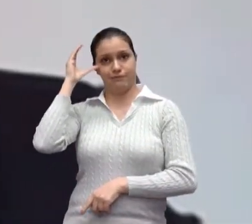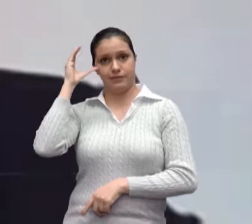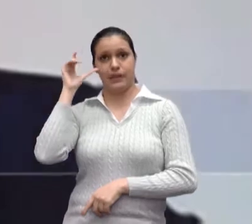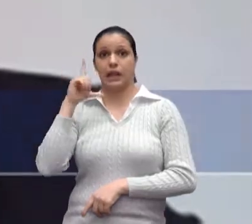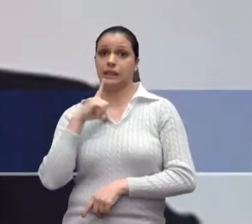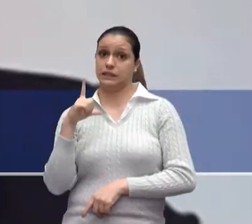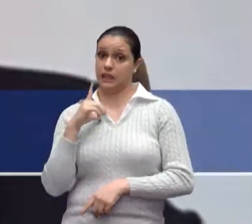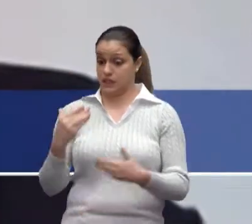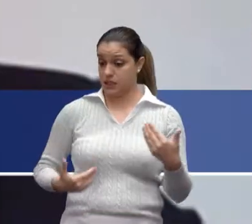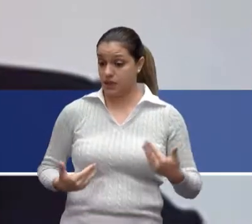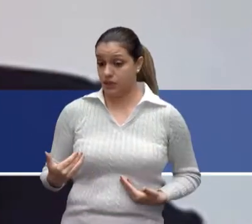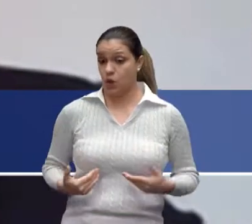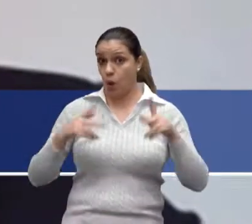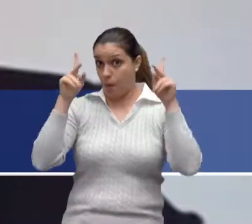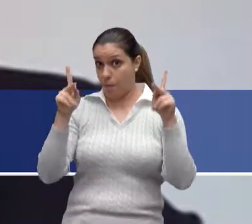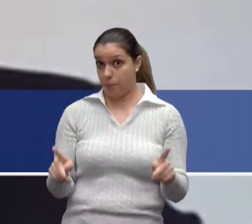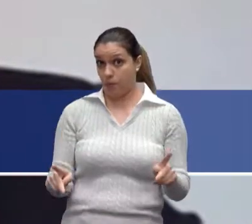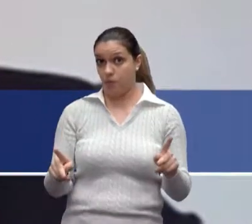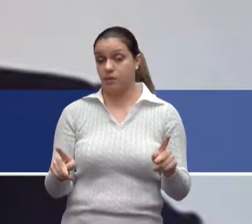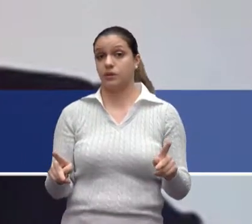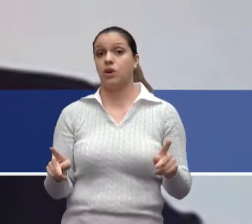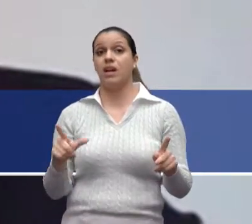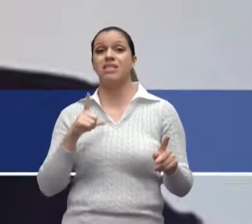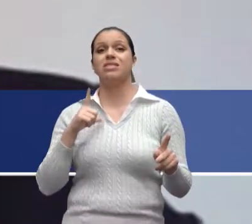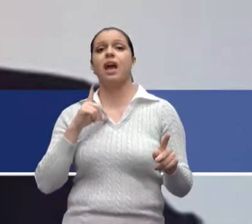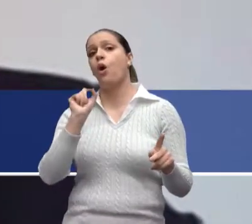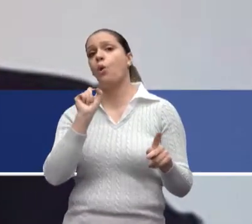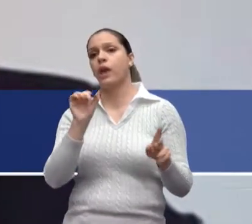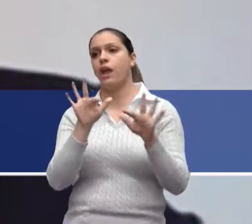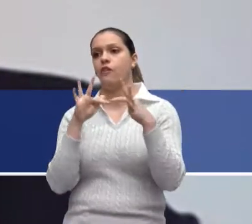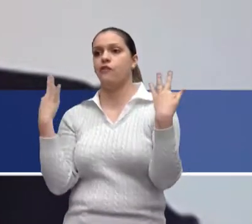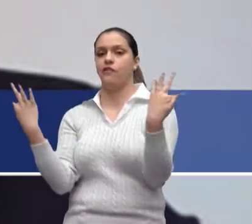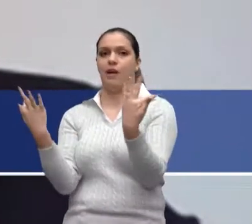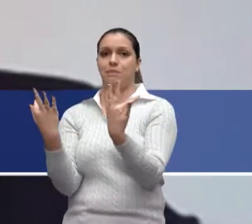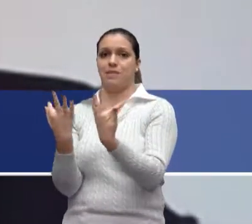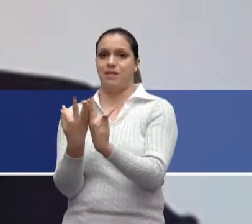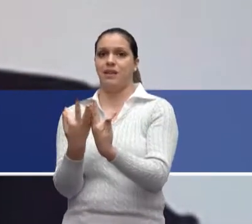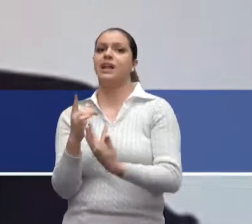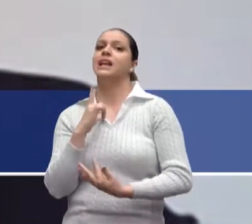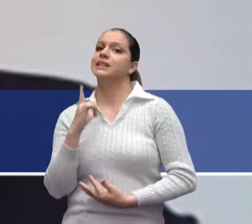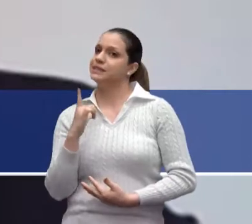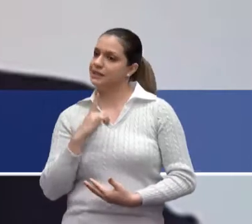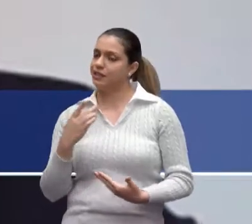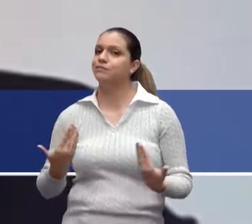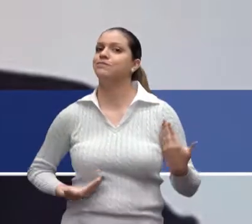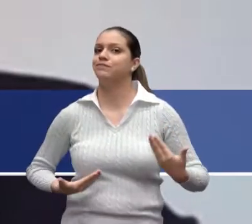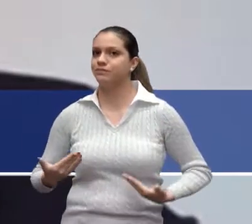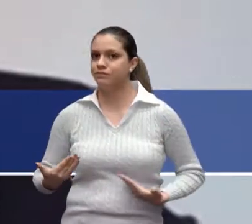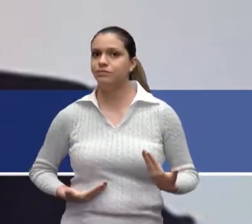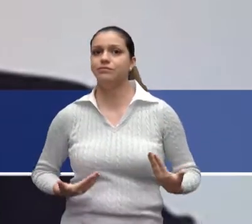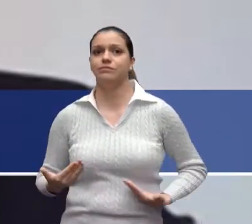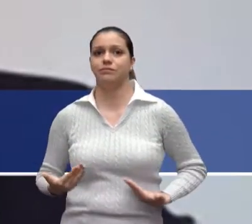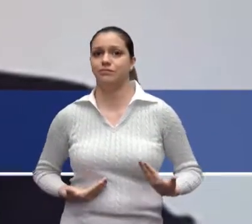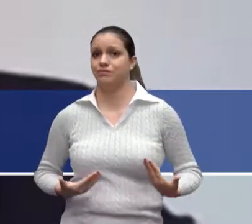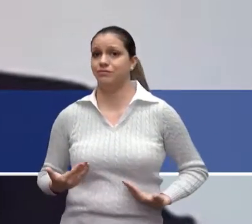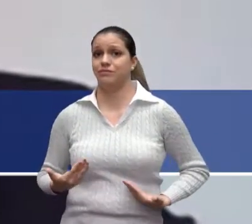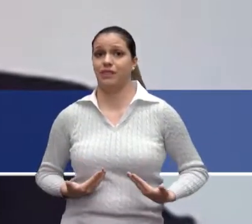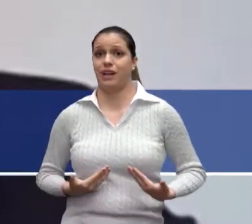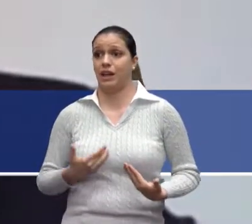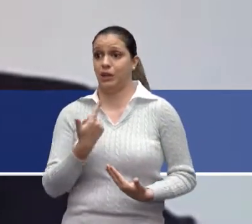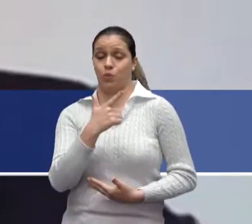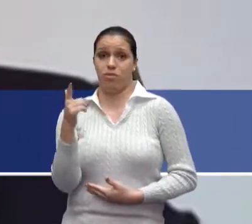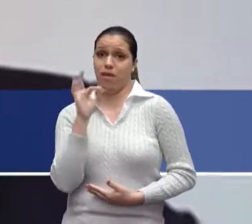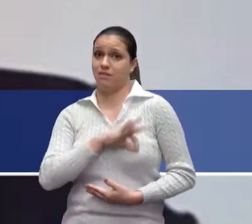ter consciência que o servidor público, ele tem entre os seus familiares muitos